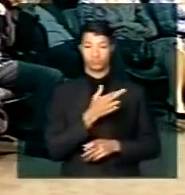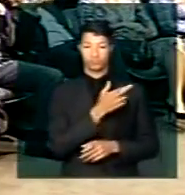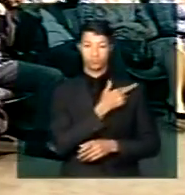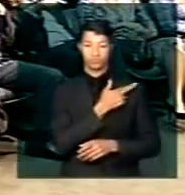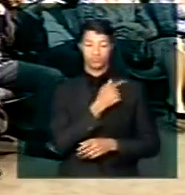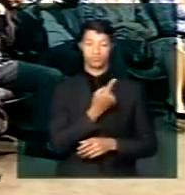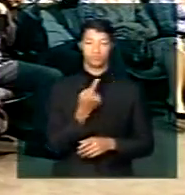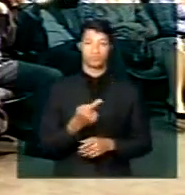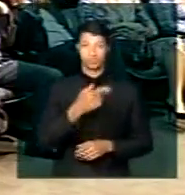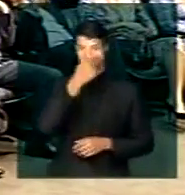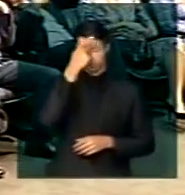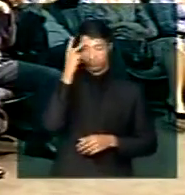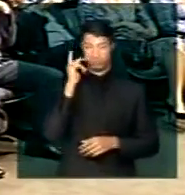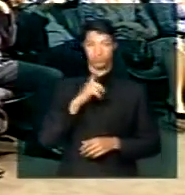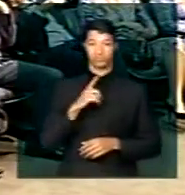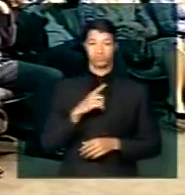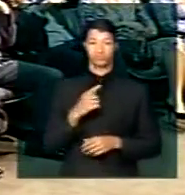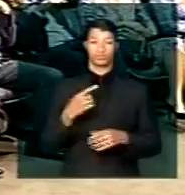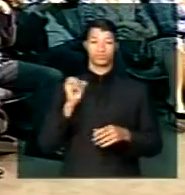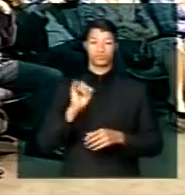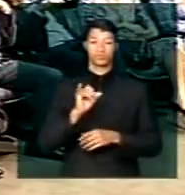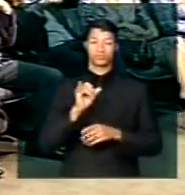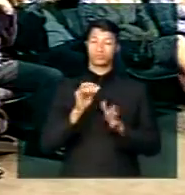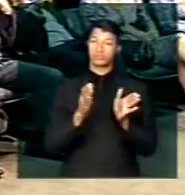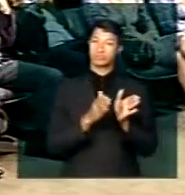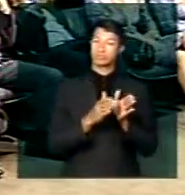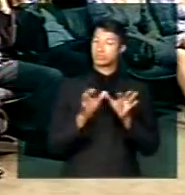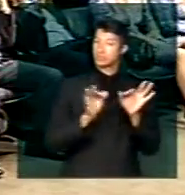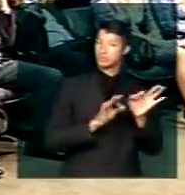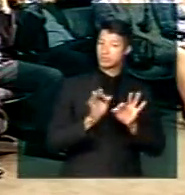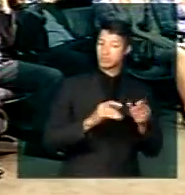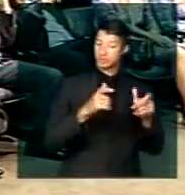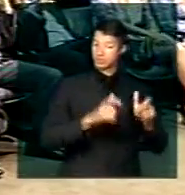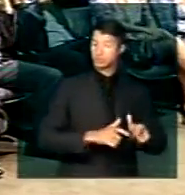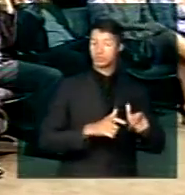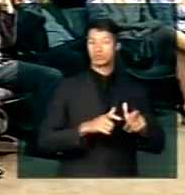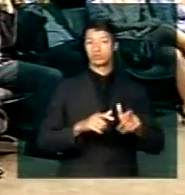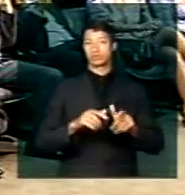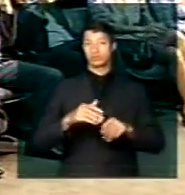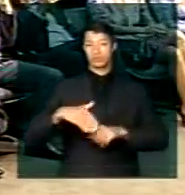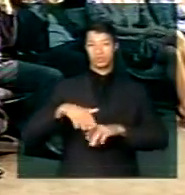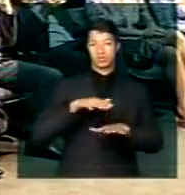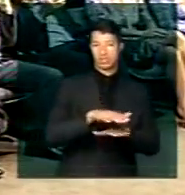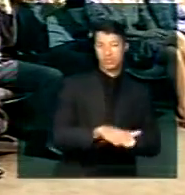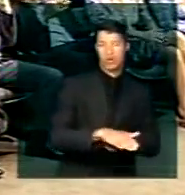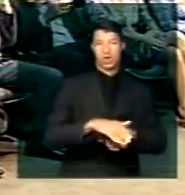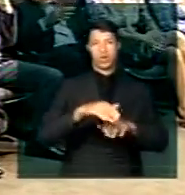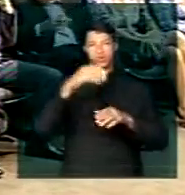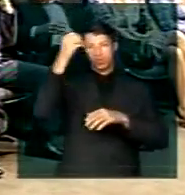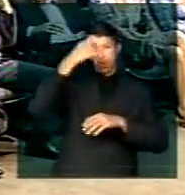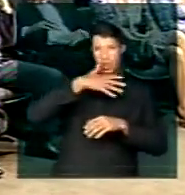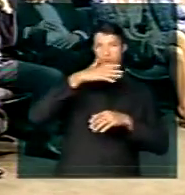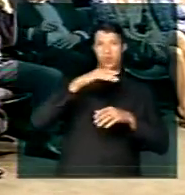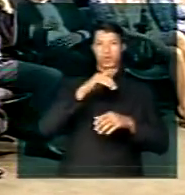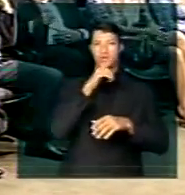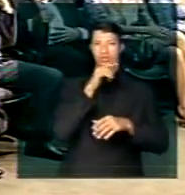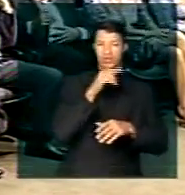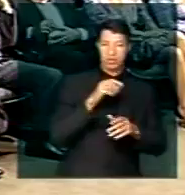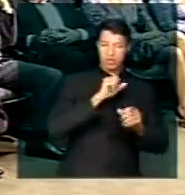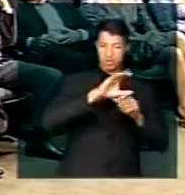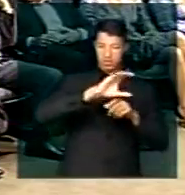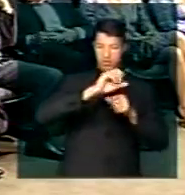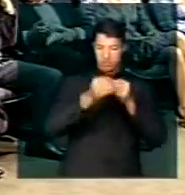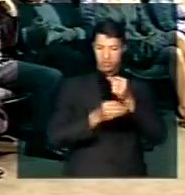responsabilidades que cabe a uma prefeitura municipal, seja ela infraestrutura local, asfalto, saneamento, iluminação pública, transporte